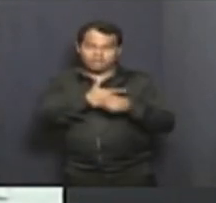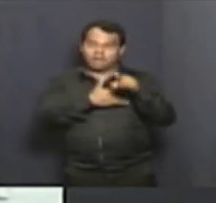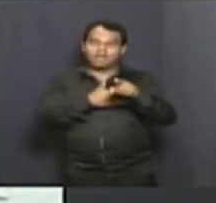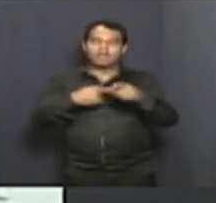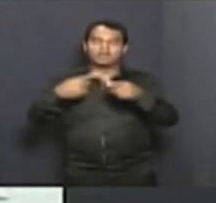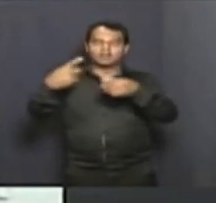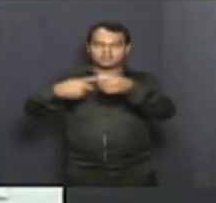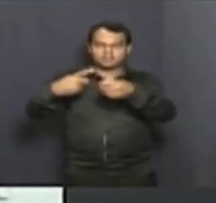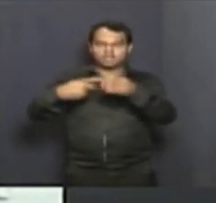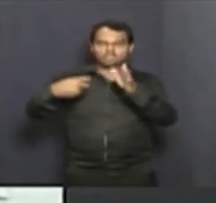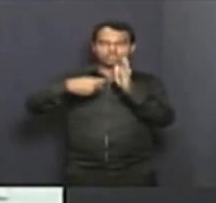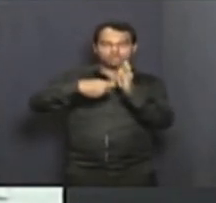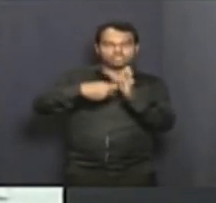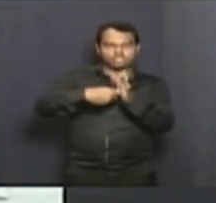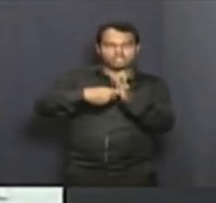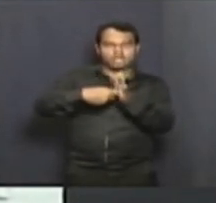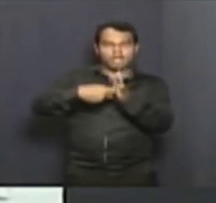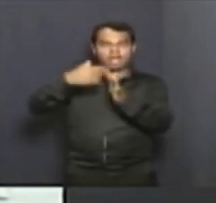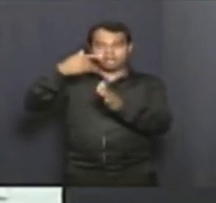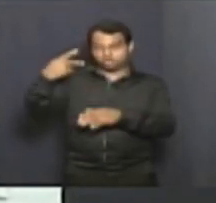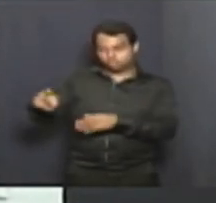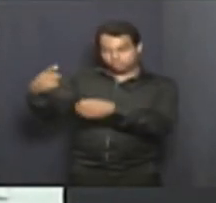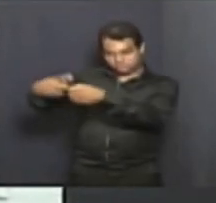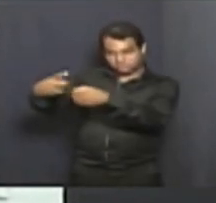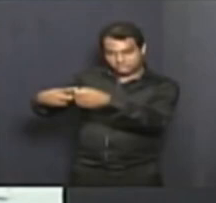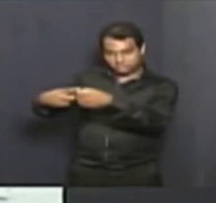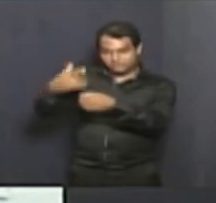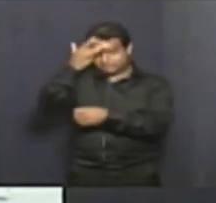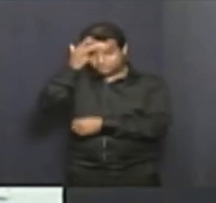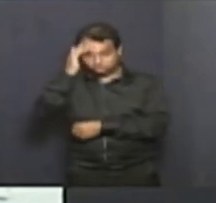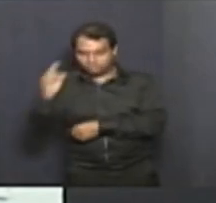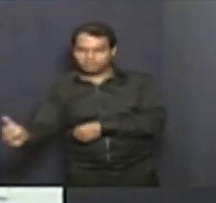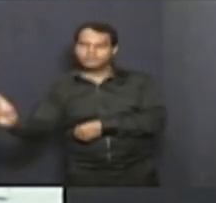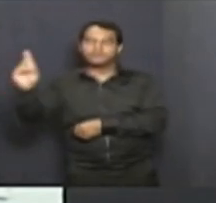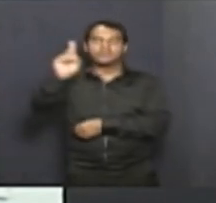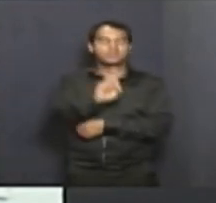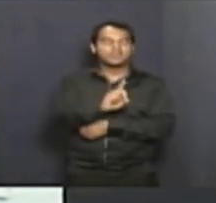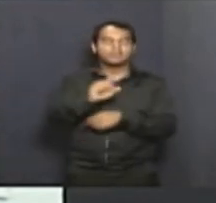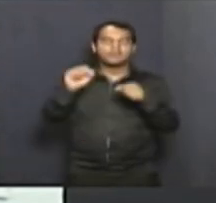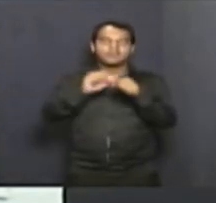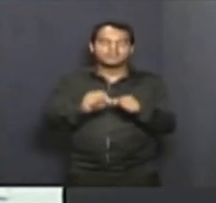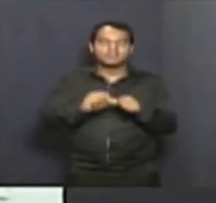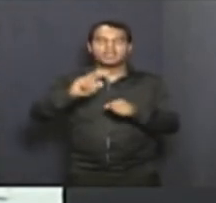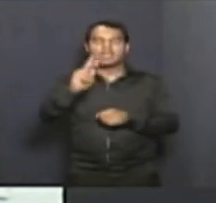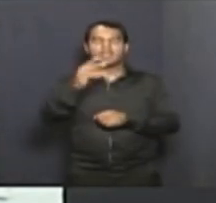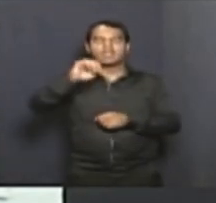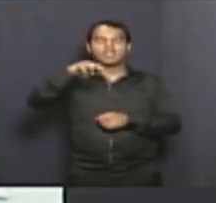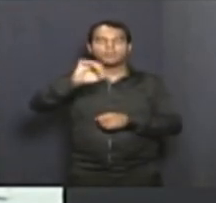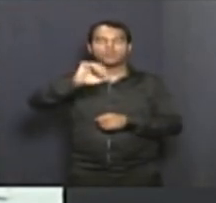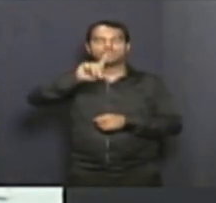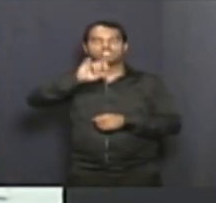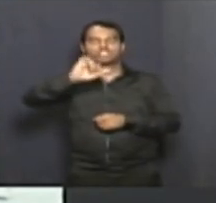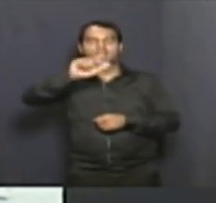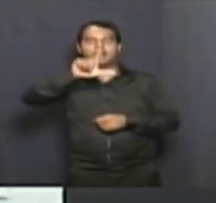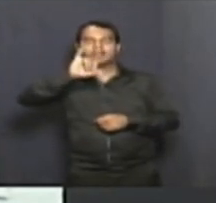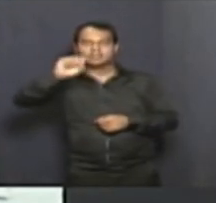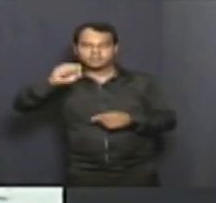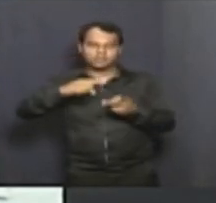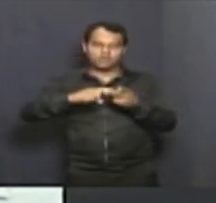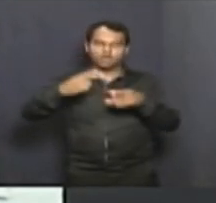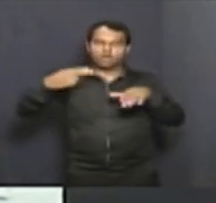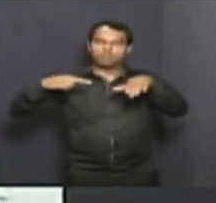as pessoas saiam de lá e vim pra cá para fazer hemodiálise para fazer uma tomografia para fazer uma cirurgia eletiva